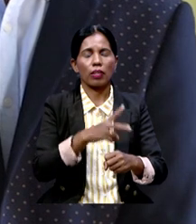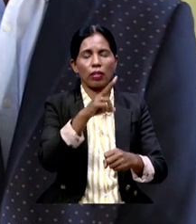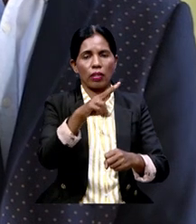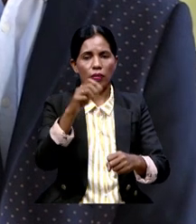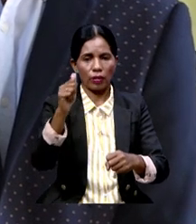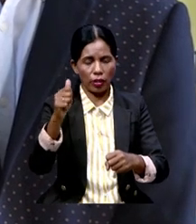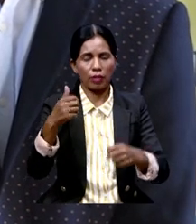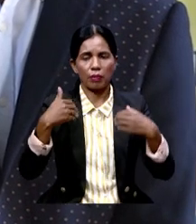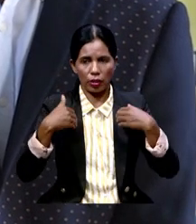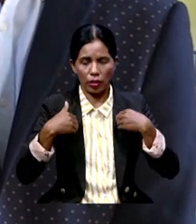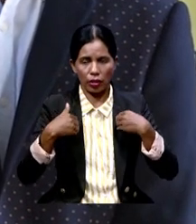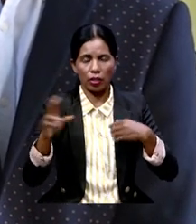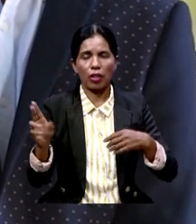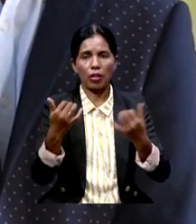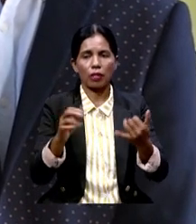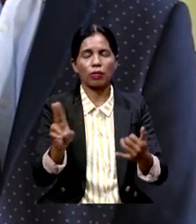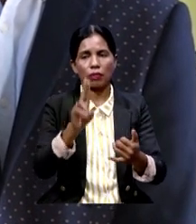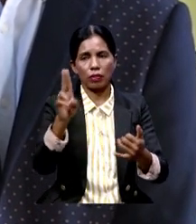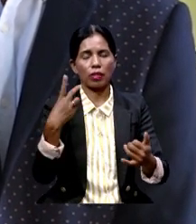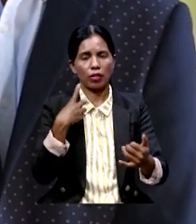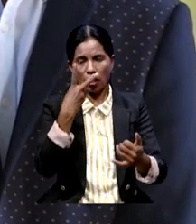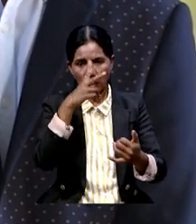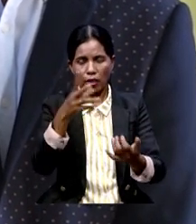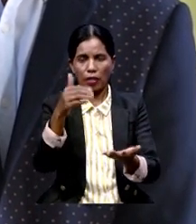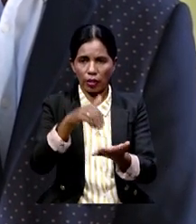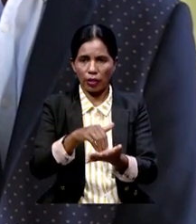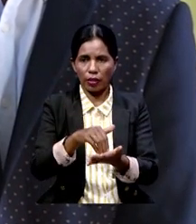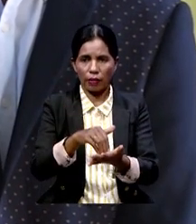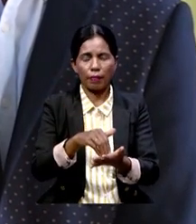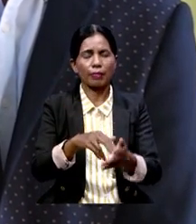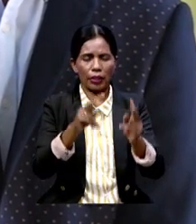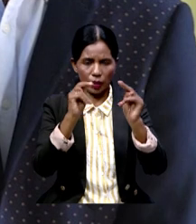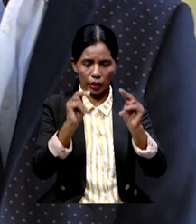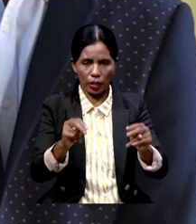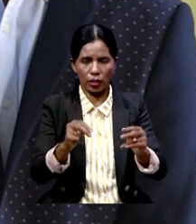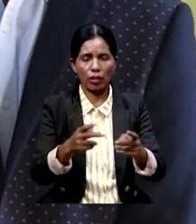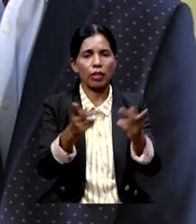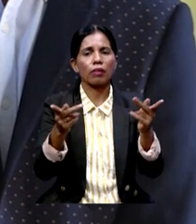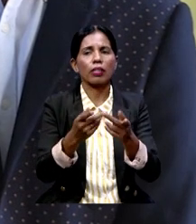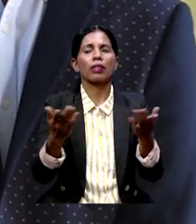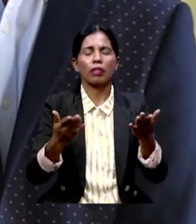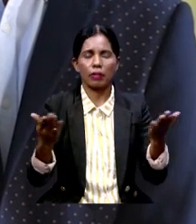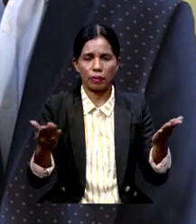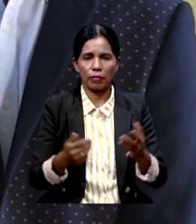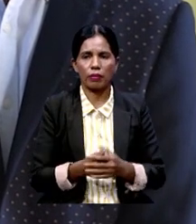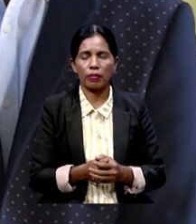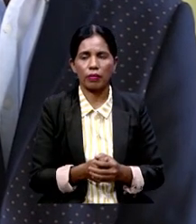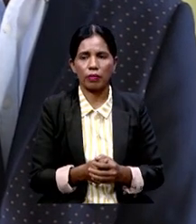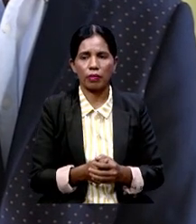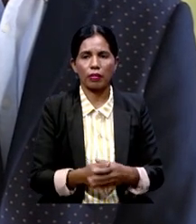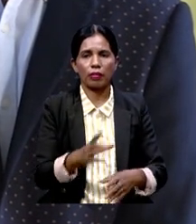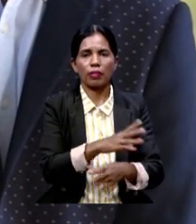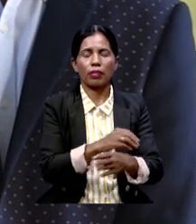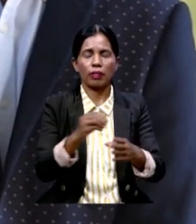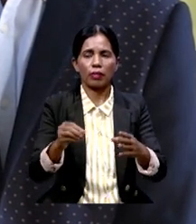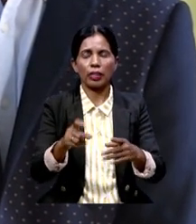ona né se agora utiliza ela agora está a refilfali necessidade né e não vem tan e não vem faltan necessidade por exemplo antes